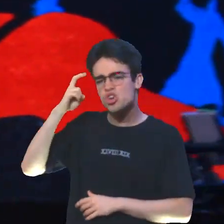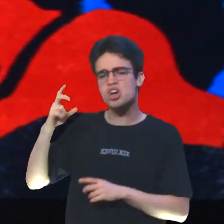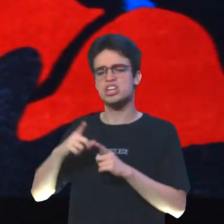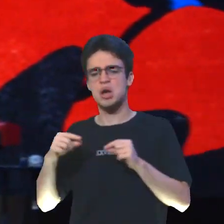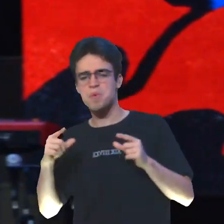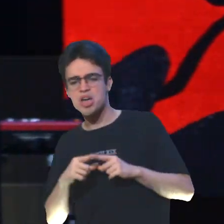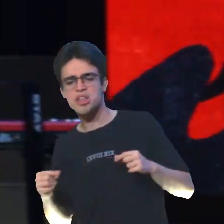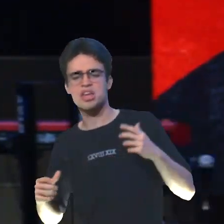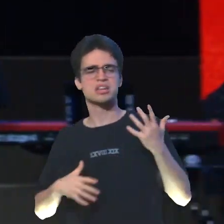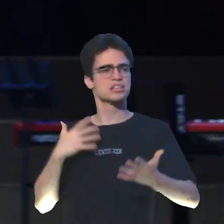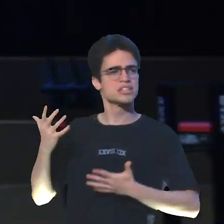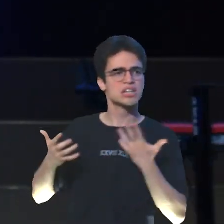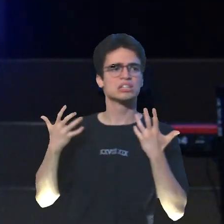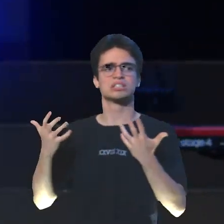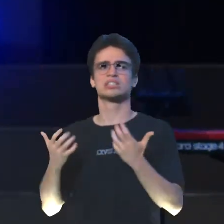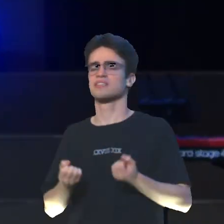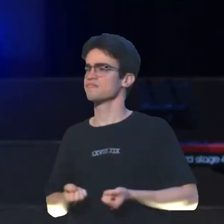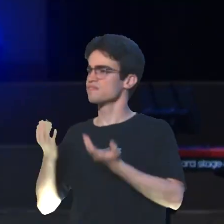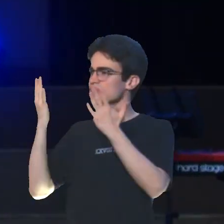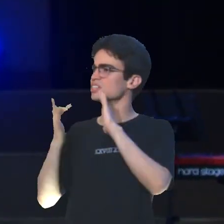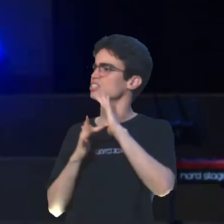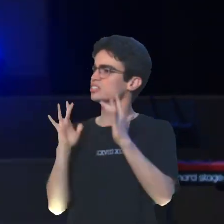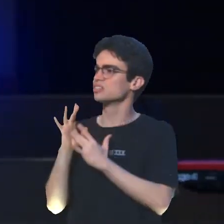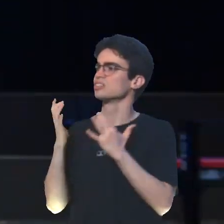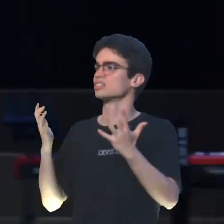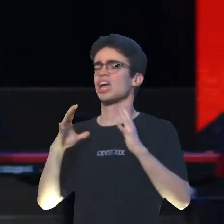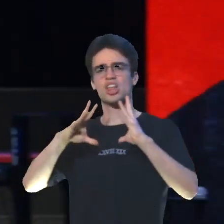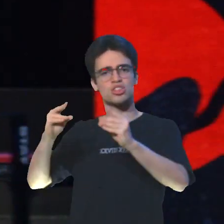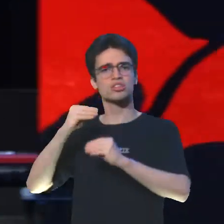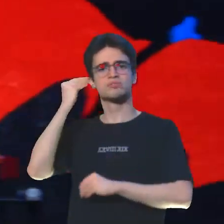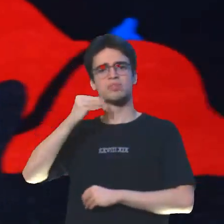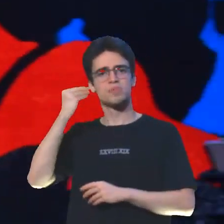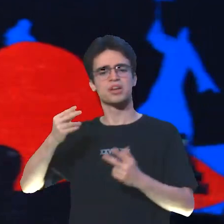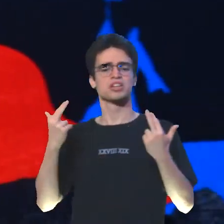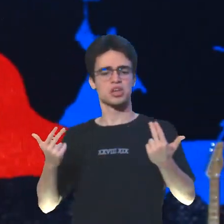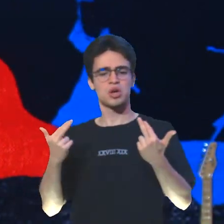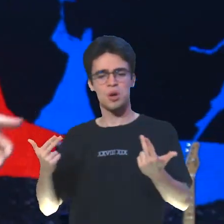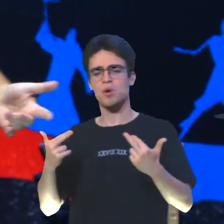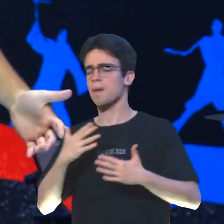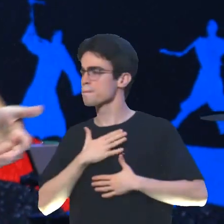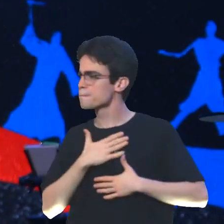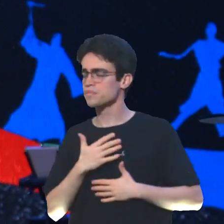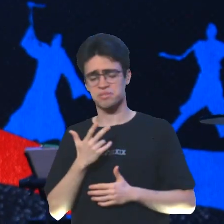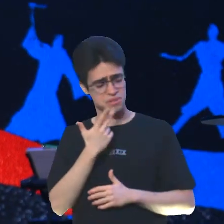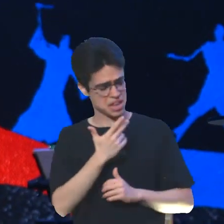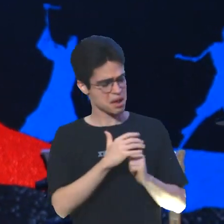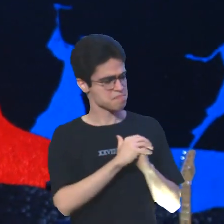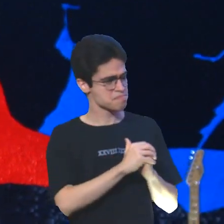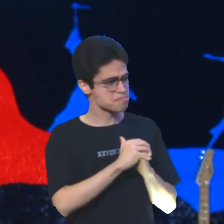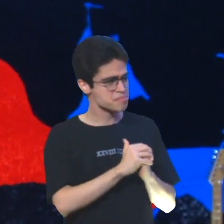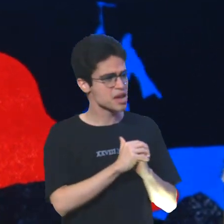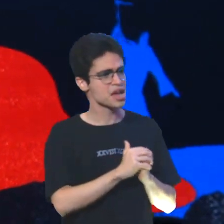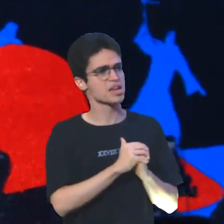sei, cara, eu quero viver para Jesus. Eu quero que todo mundo viva o que eu estou vivendo. Eu falei: amém.